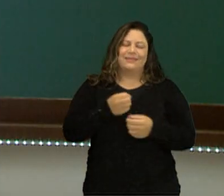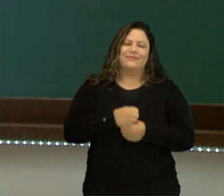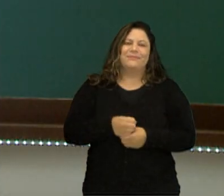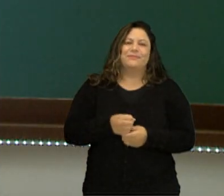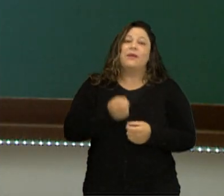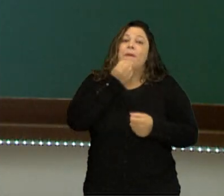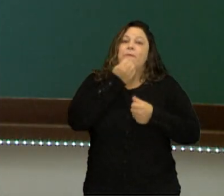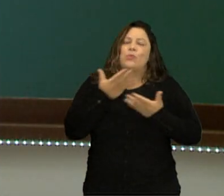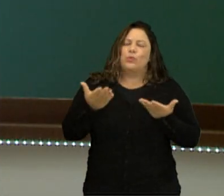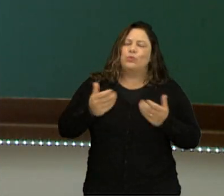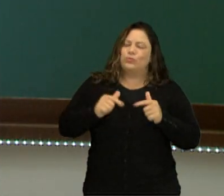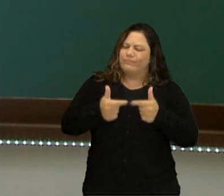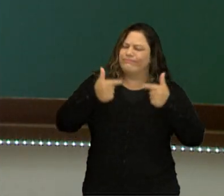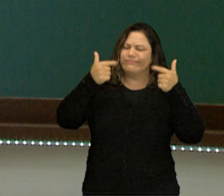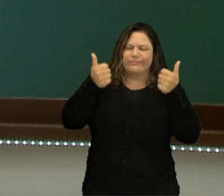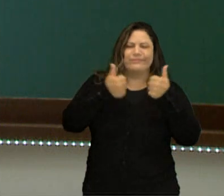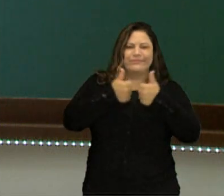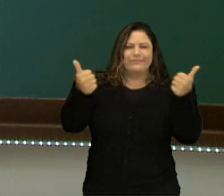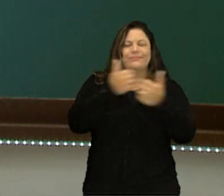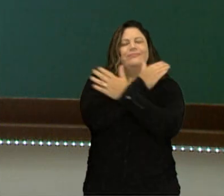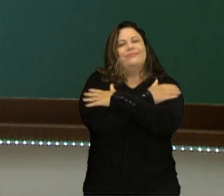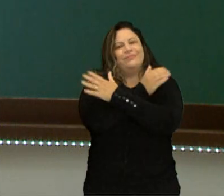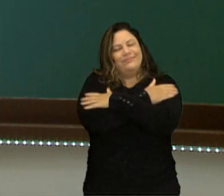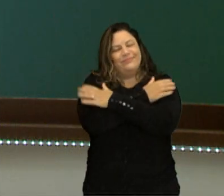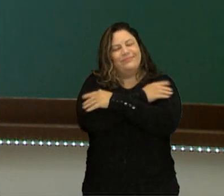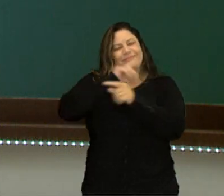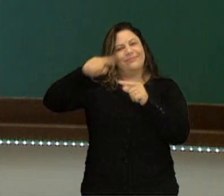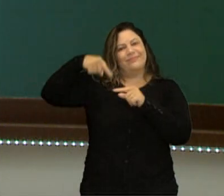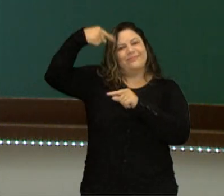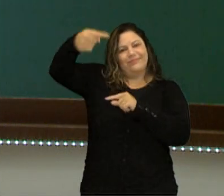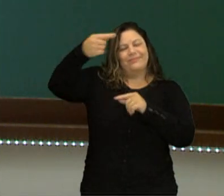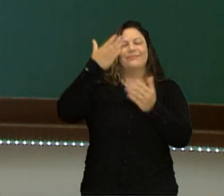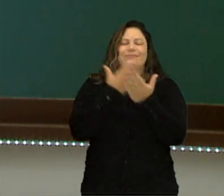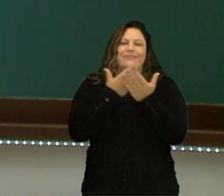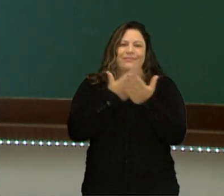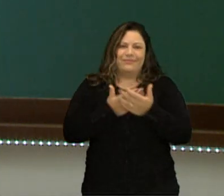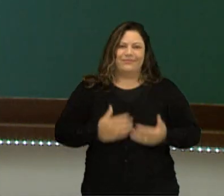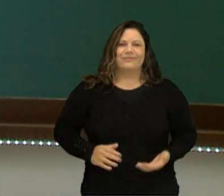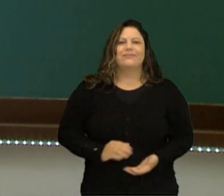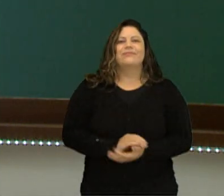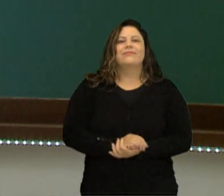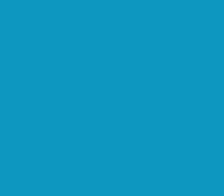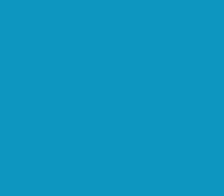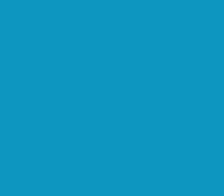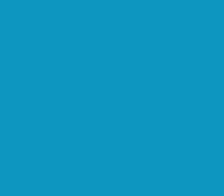você muito sucesso, um forte abraço e até a nossa próxima aula.